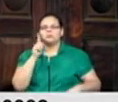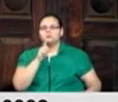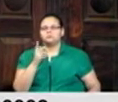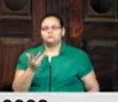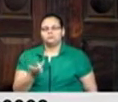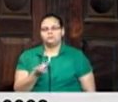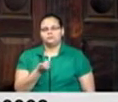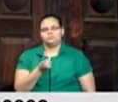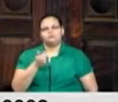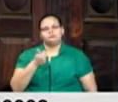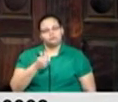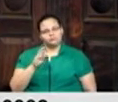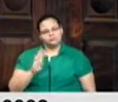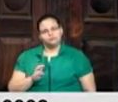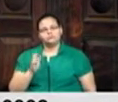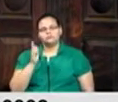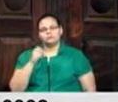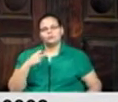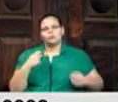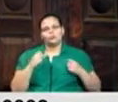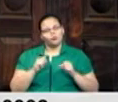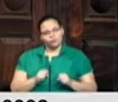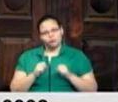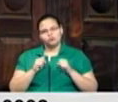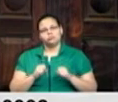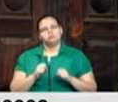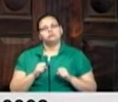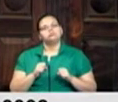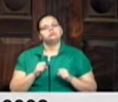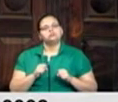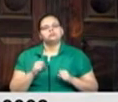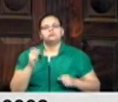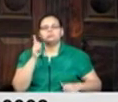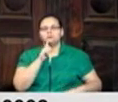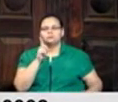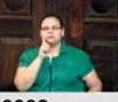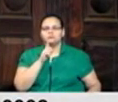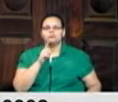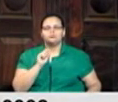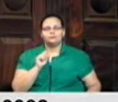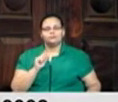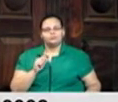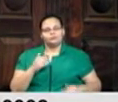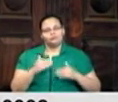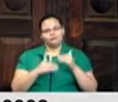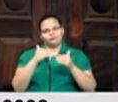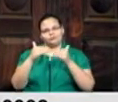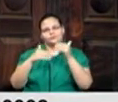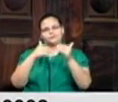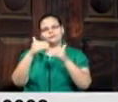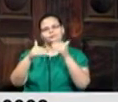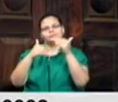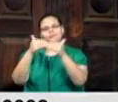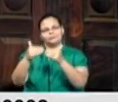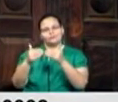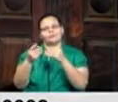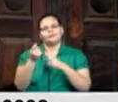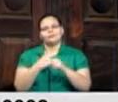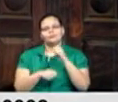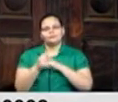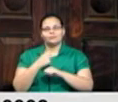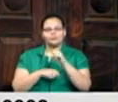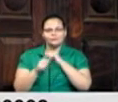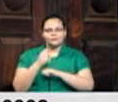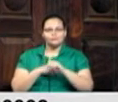eficazes e que possam promover o desenvolvimento